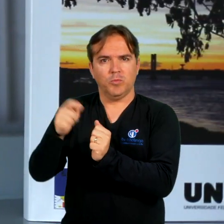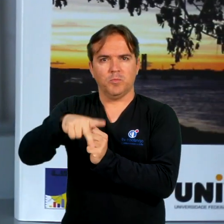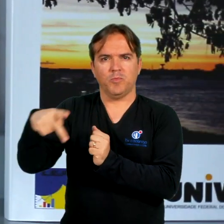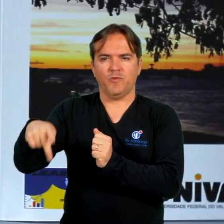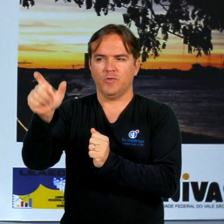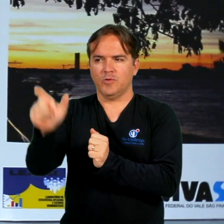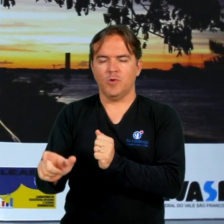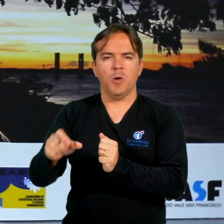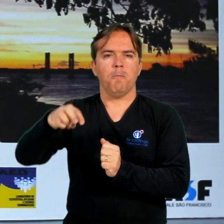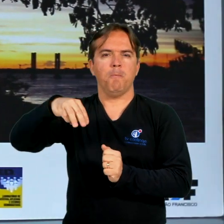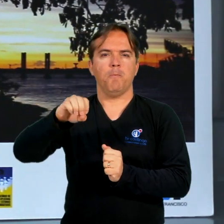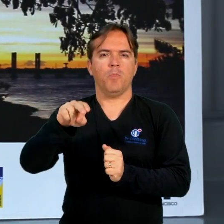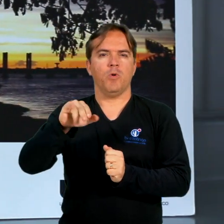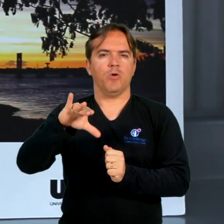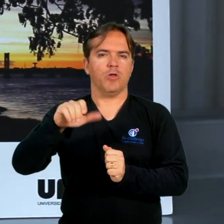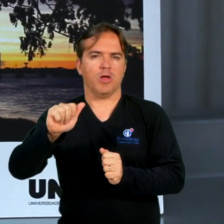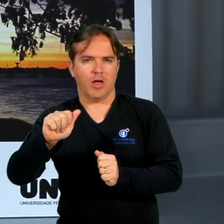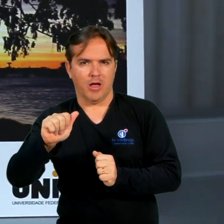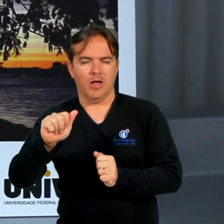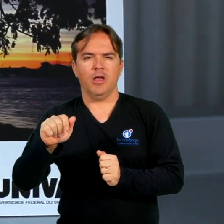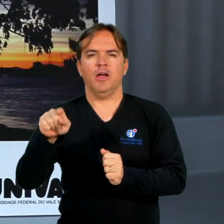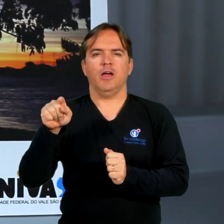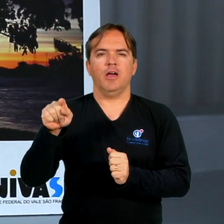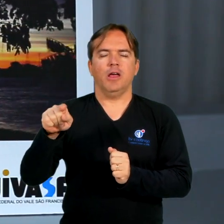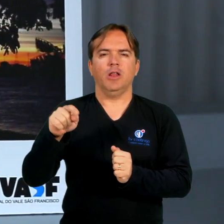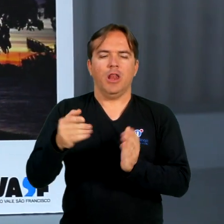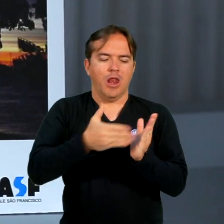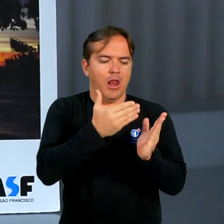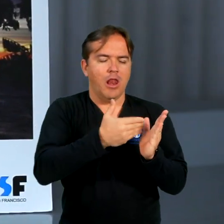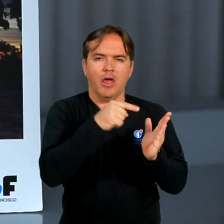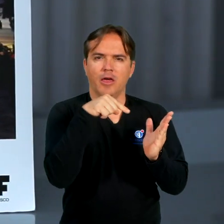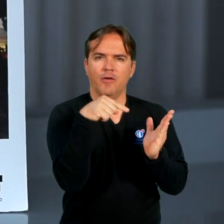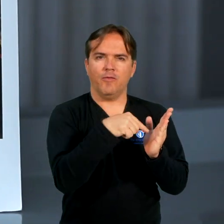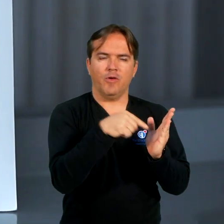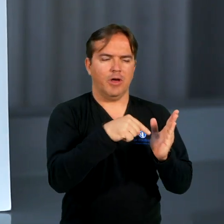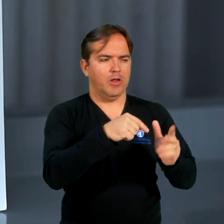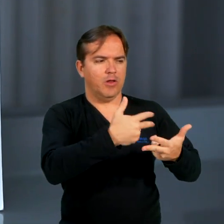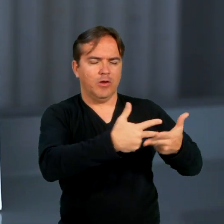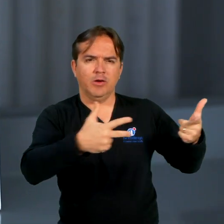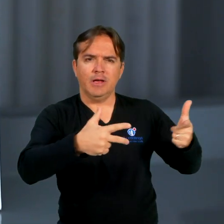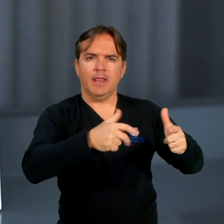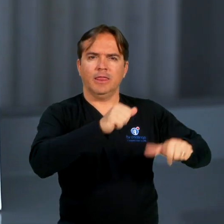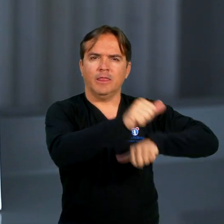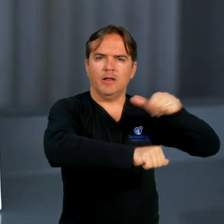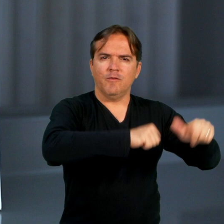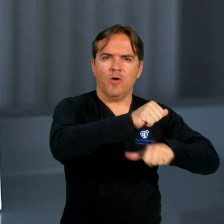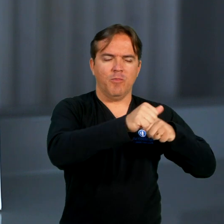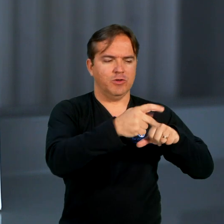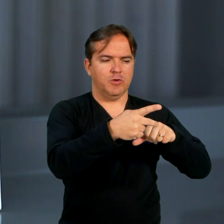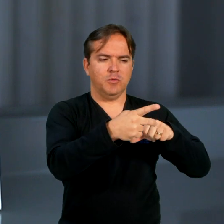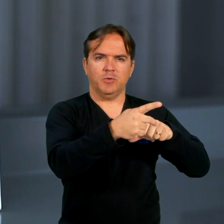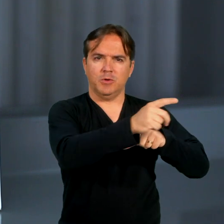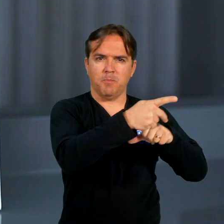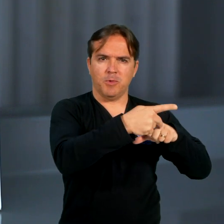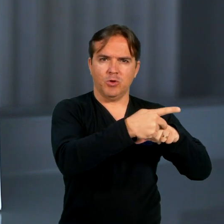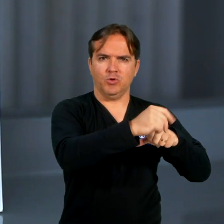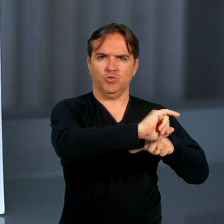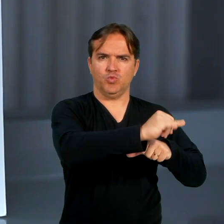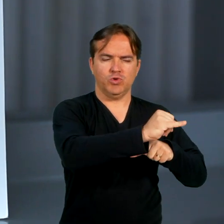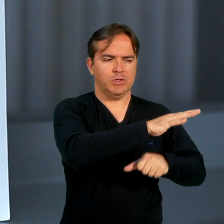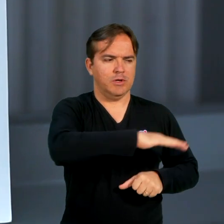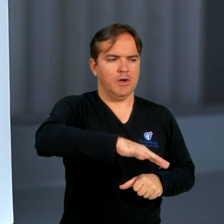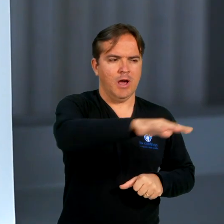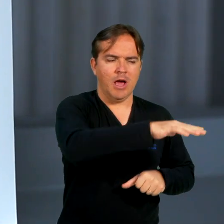Tomé, organizamos o livro Transformações do Polo Petrolina e Juazeiro, uma abordagem demográfica. Esse livro trata